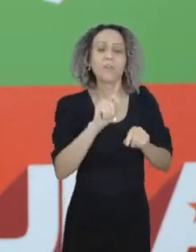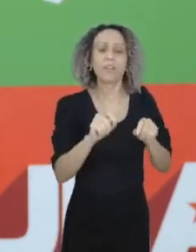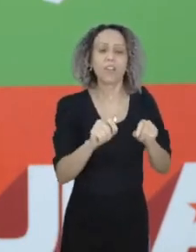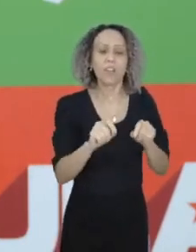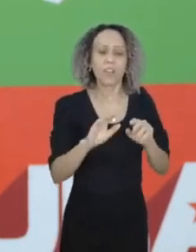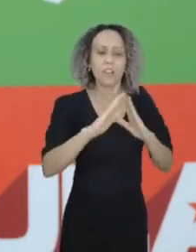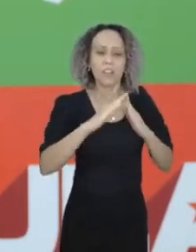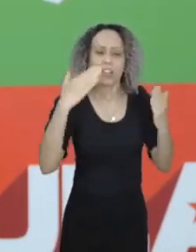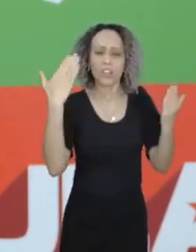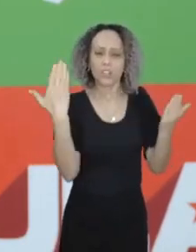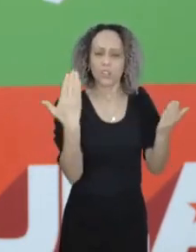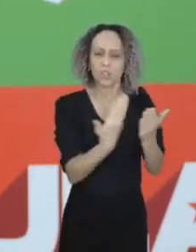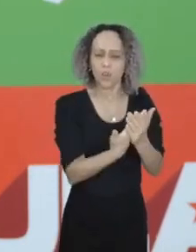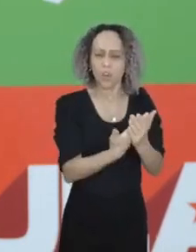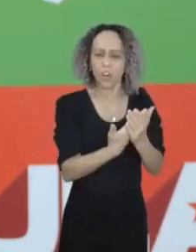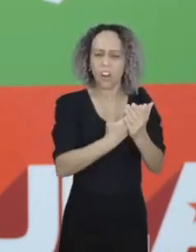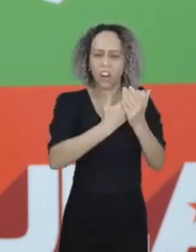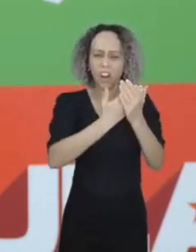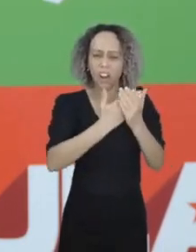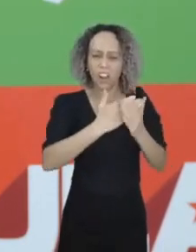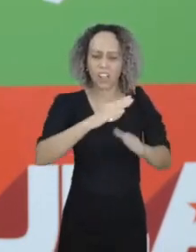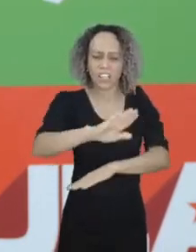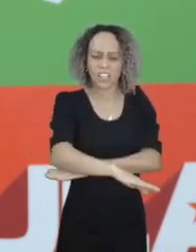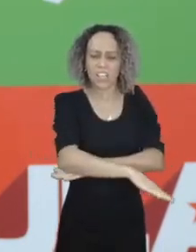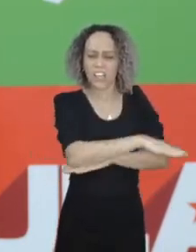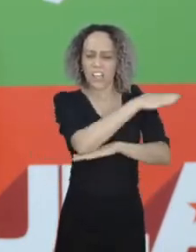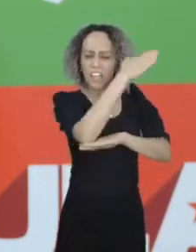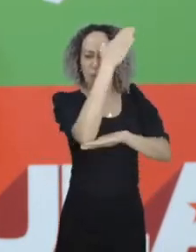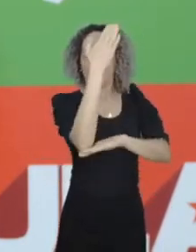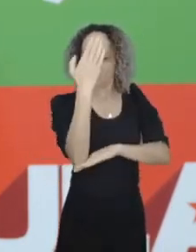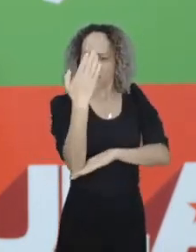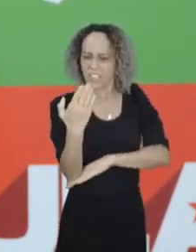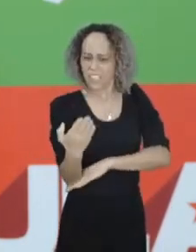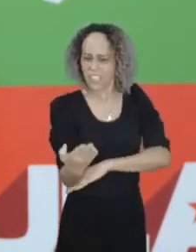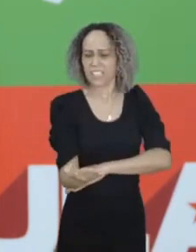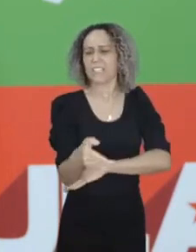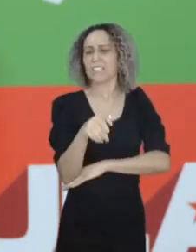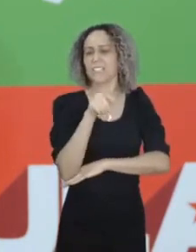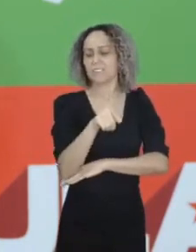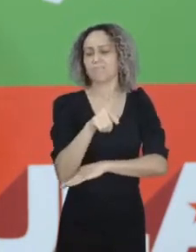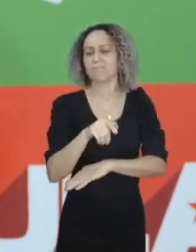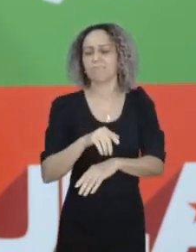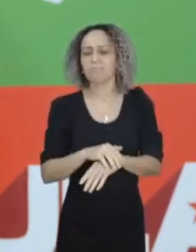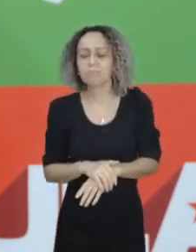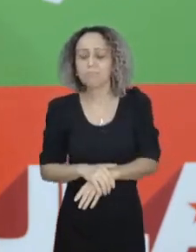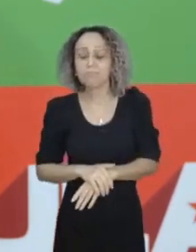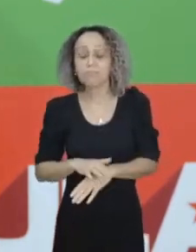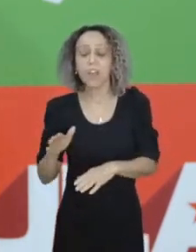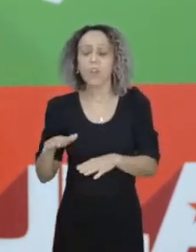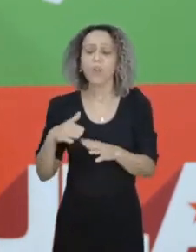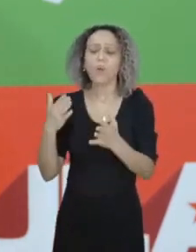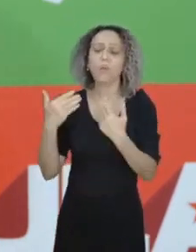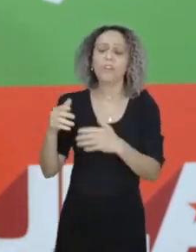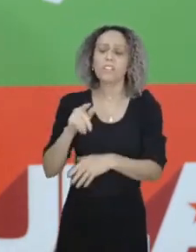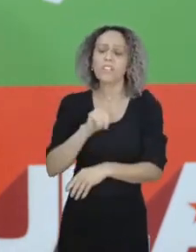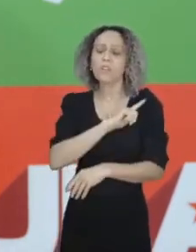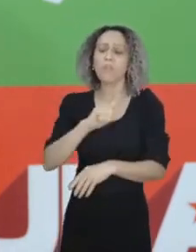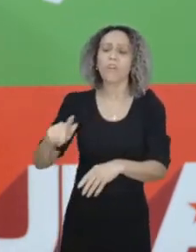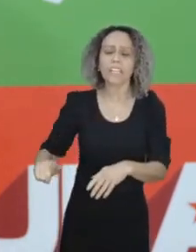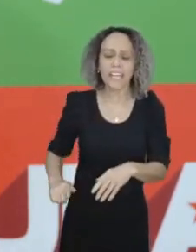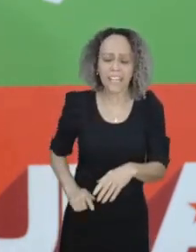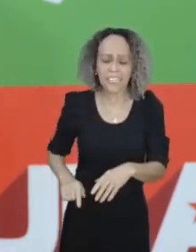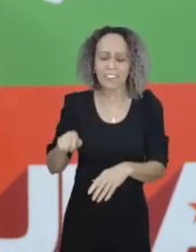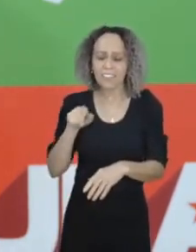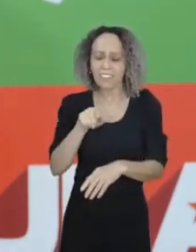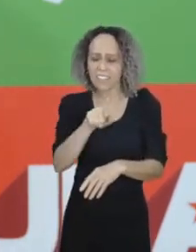coisa muito importante que os governadores falaram e o que eles têm de experiência que a ordem eles implantaram escola